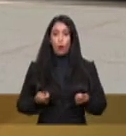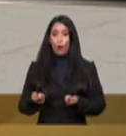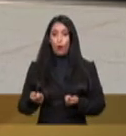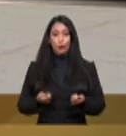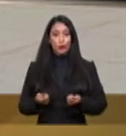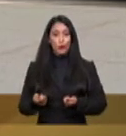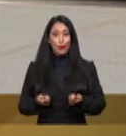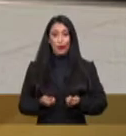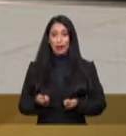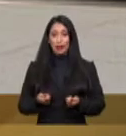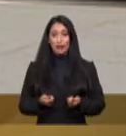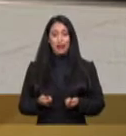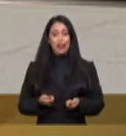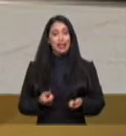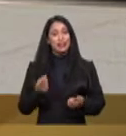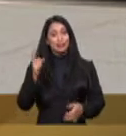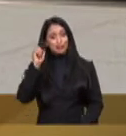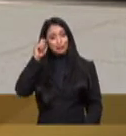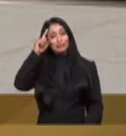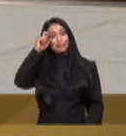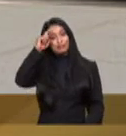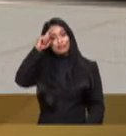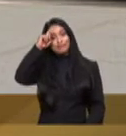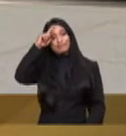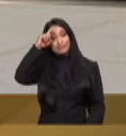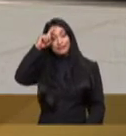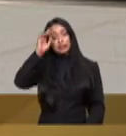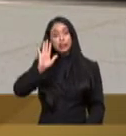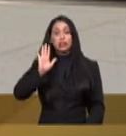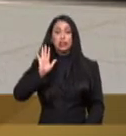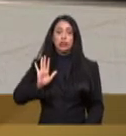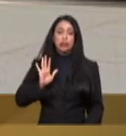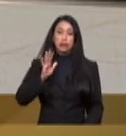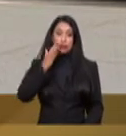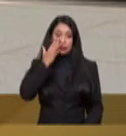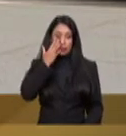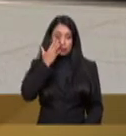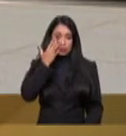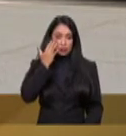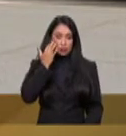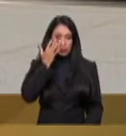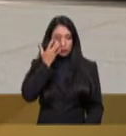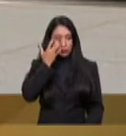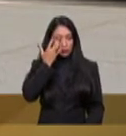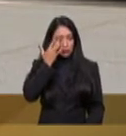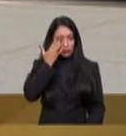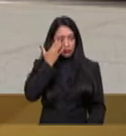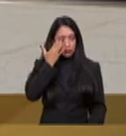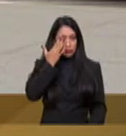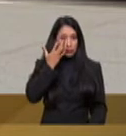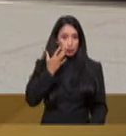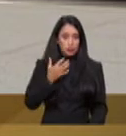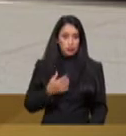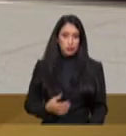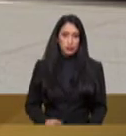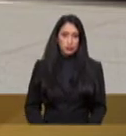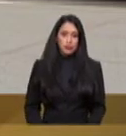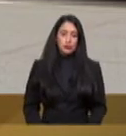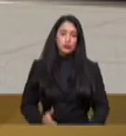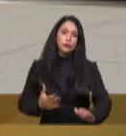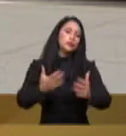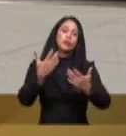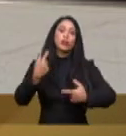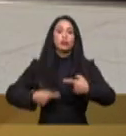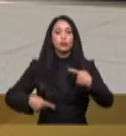torna-se muito mais delicado e dificultoso. Pernas para se combater isso. Sendo também tênue no